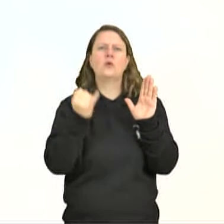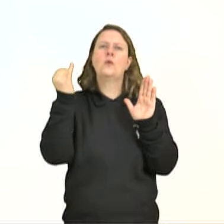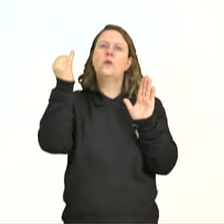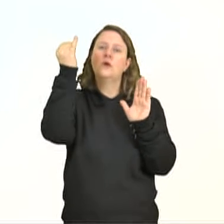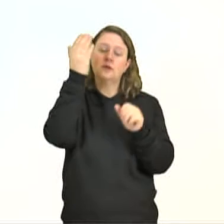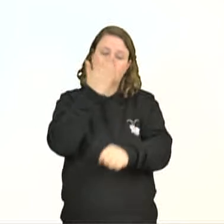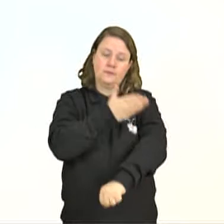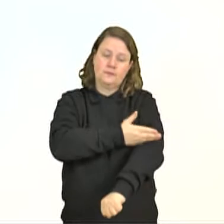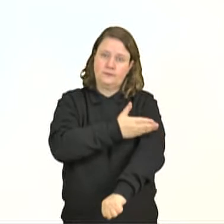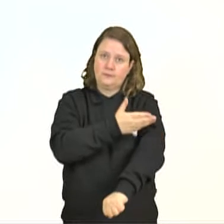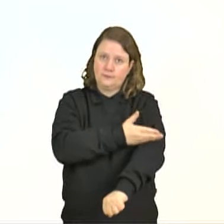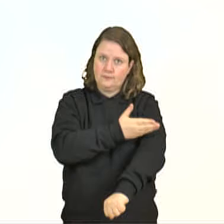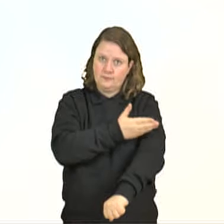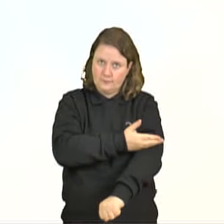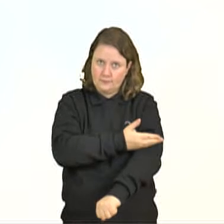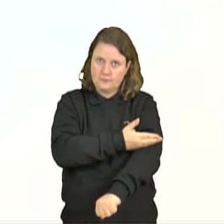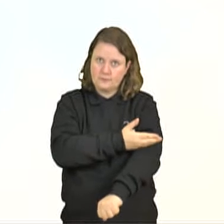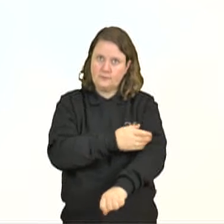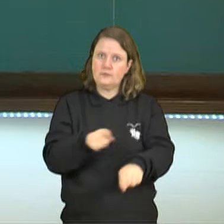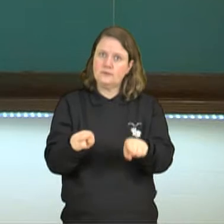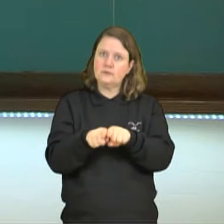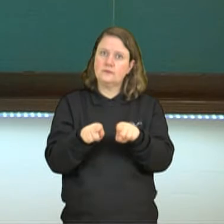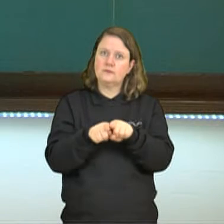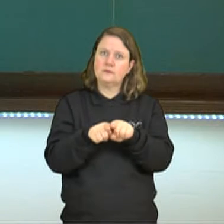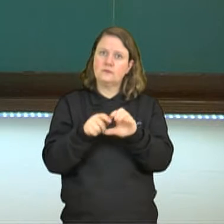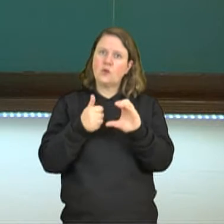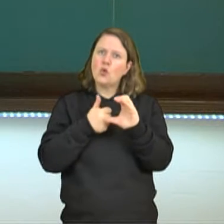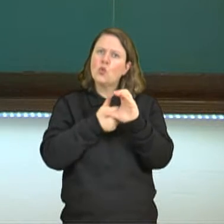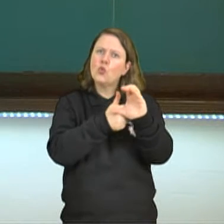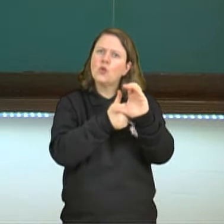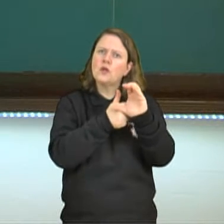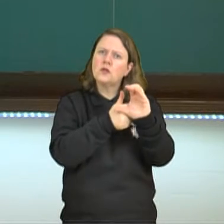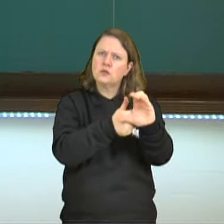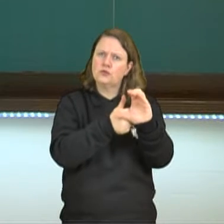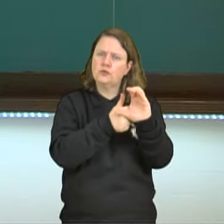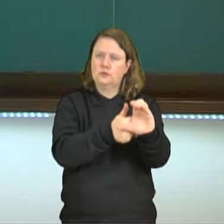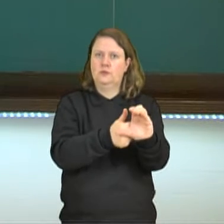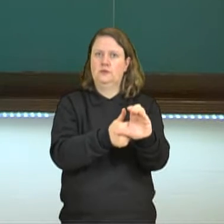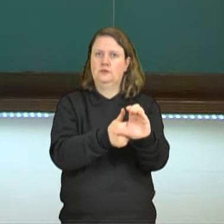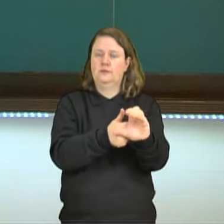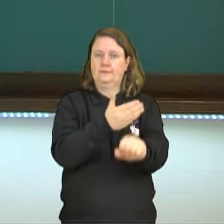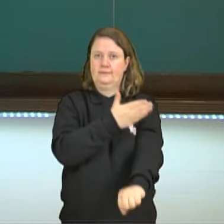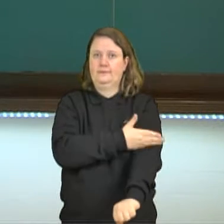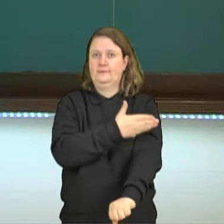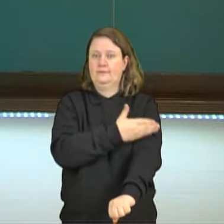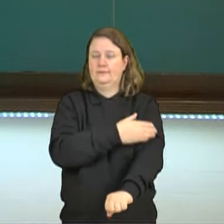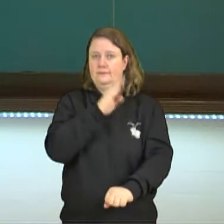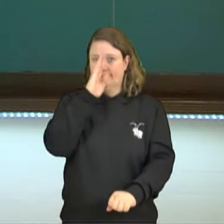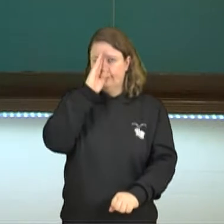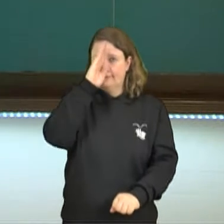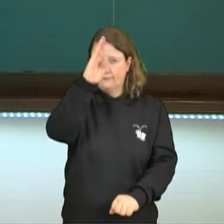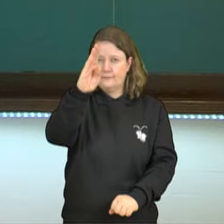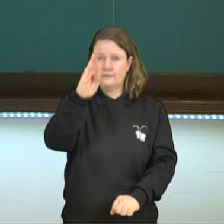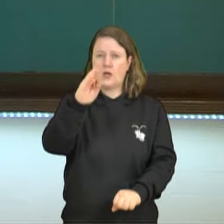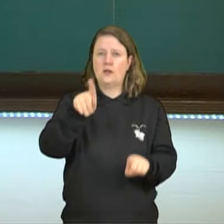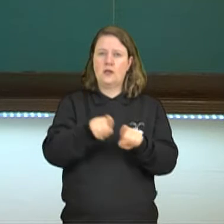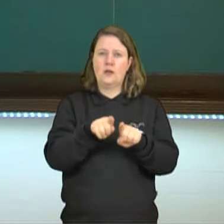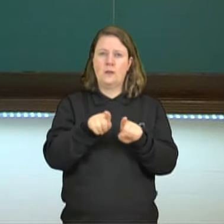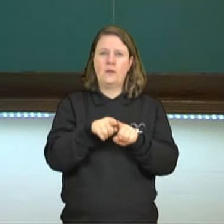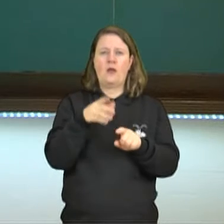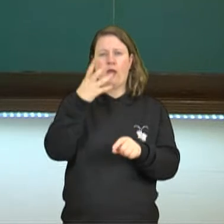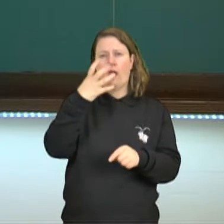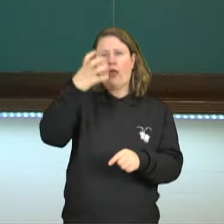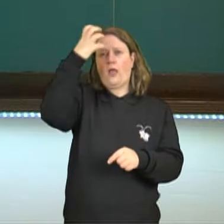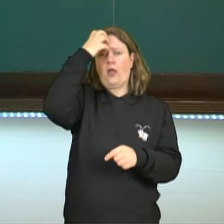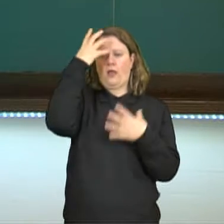Idade Média, a hegemonia do cristianismo na Idade Média, principalmente na conversão de reis